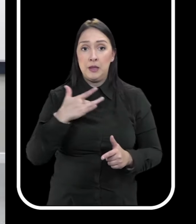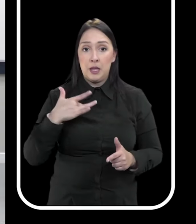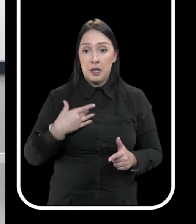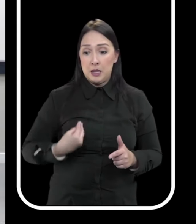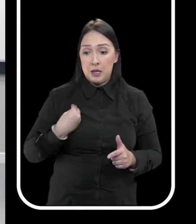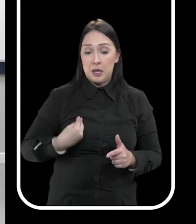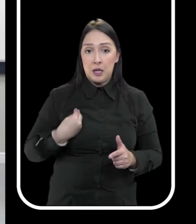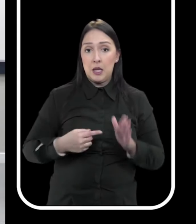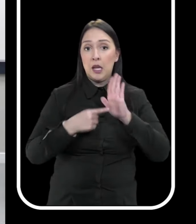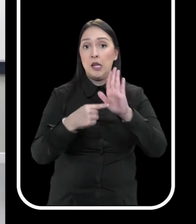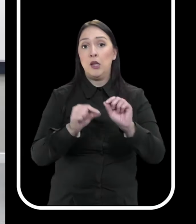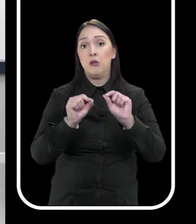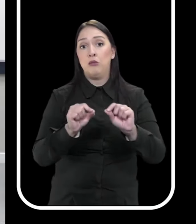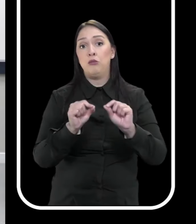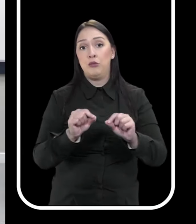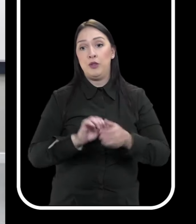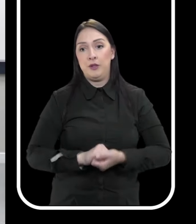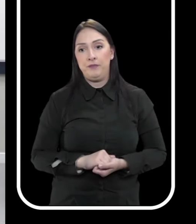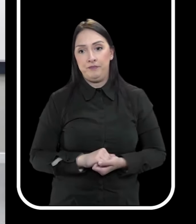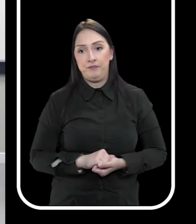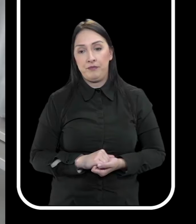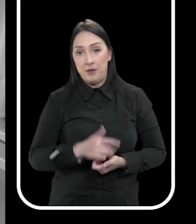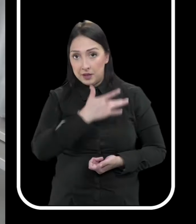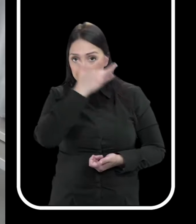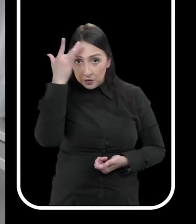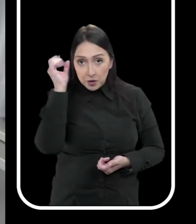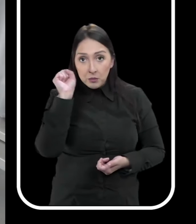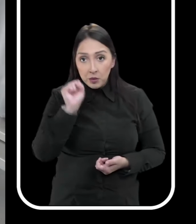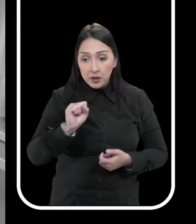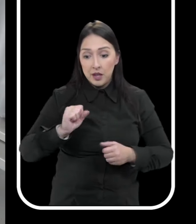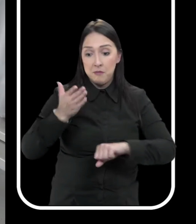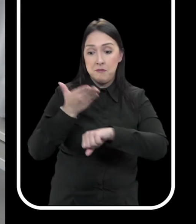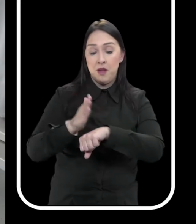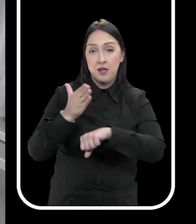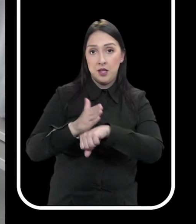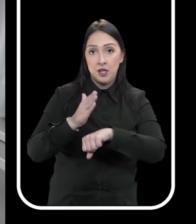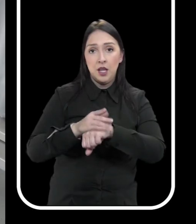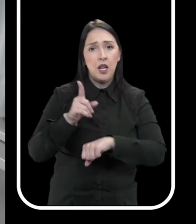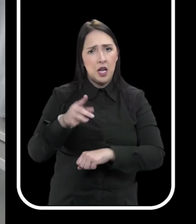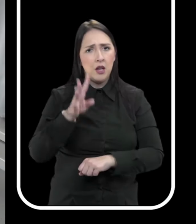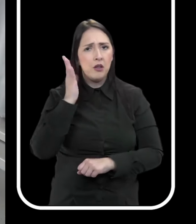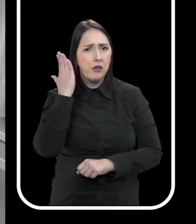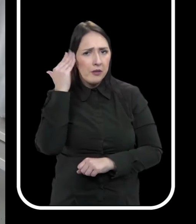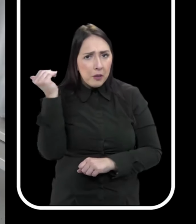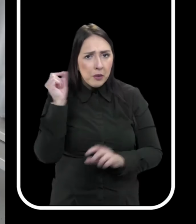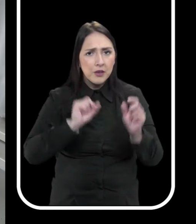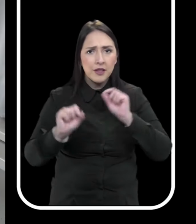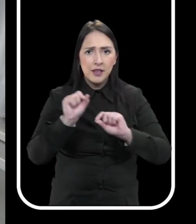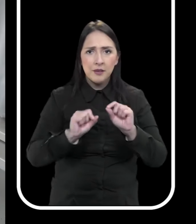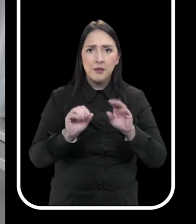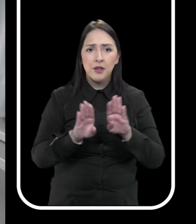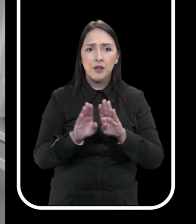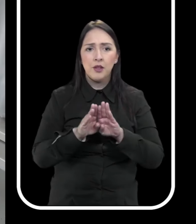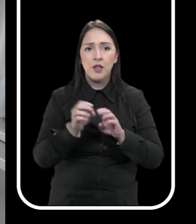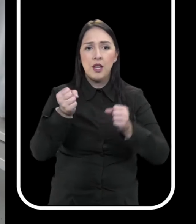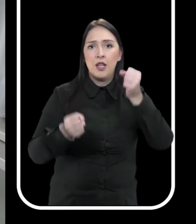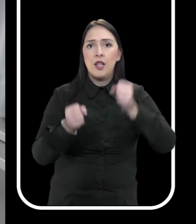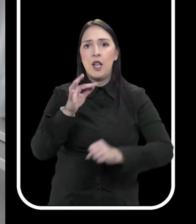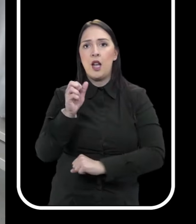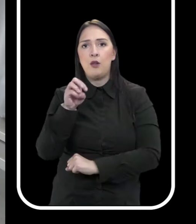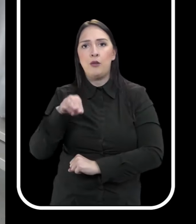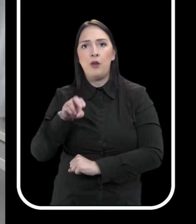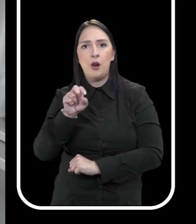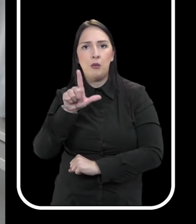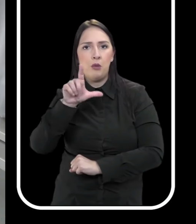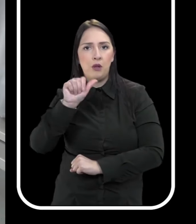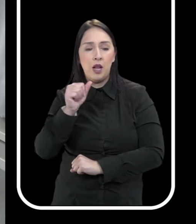caso, você colocava lá o simulador para as pessoas poderem praticar. É muito conhecido também o simulador na Fórmula 1.